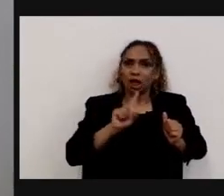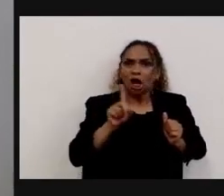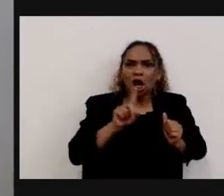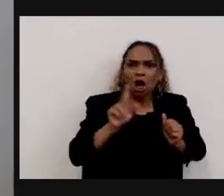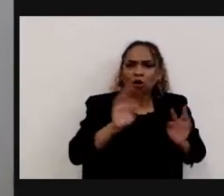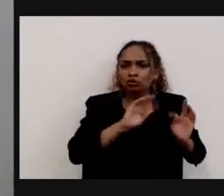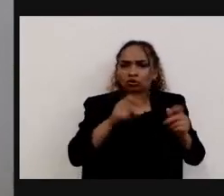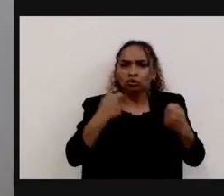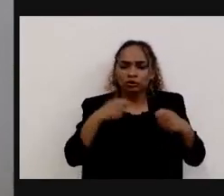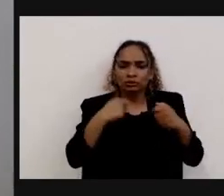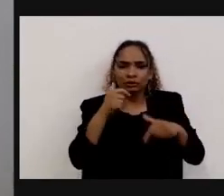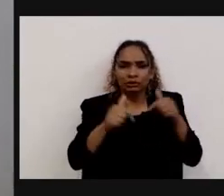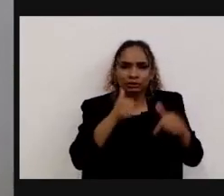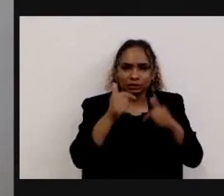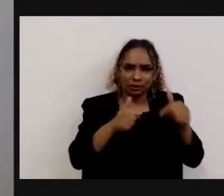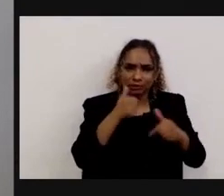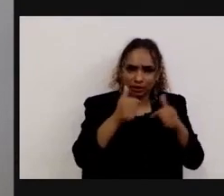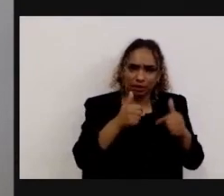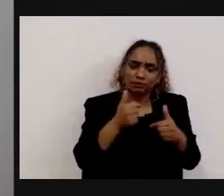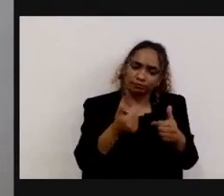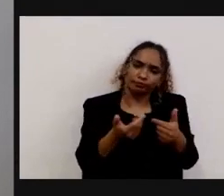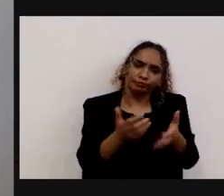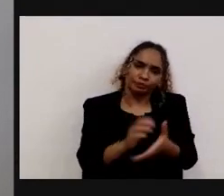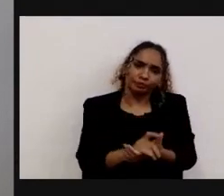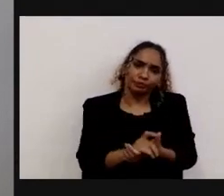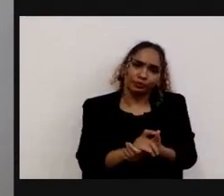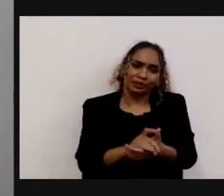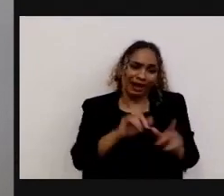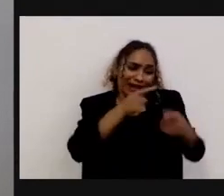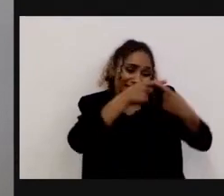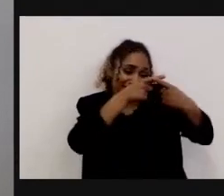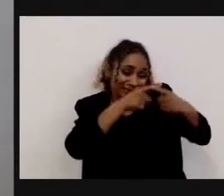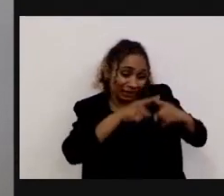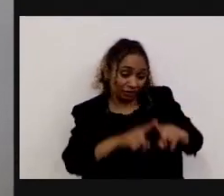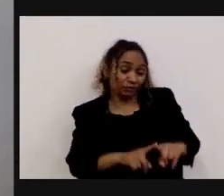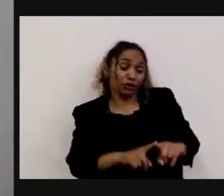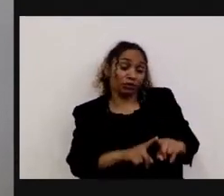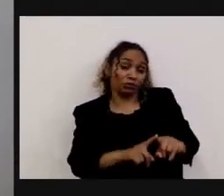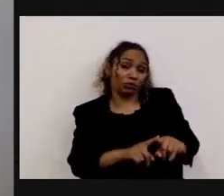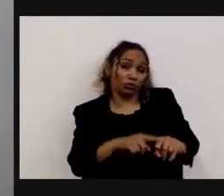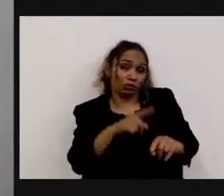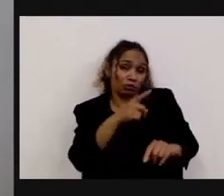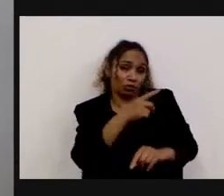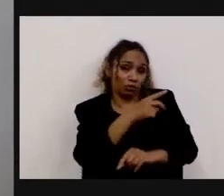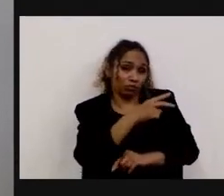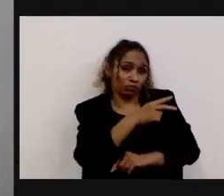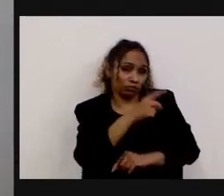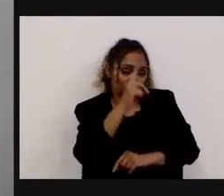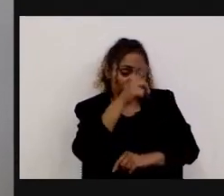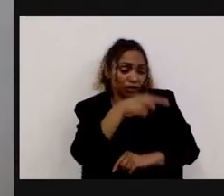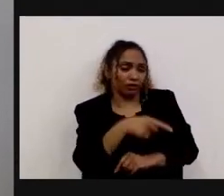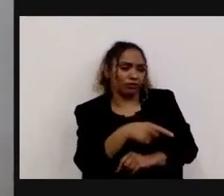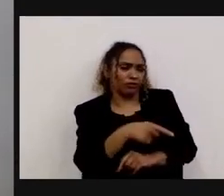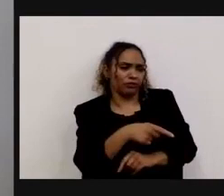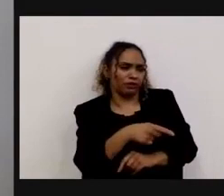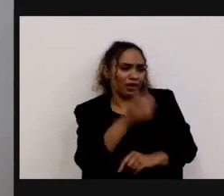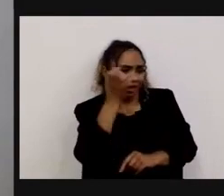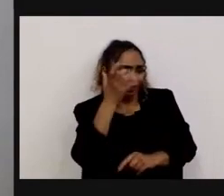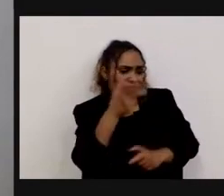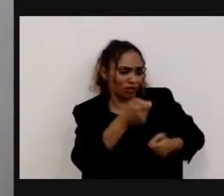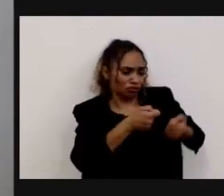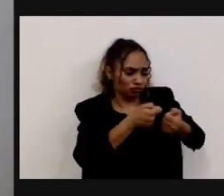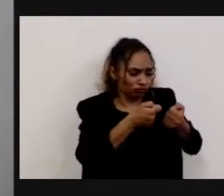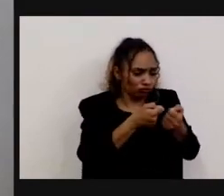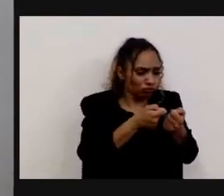dedica parte do seu tempo alguma entrega é desafiador para chefias é muito mais fácil você controlar ponto